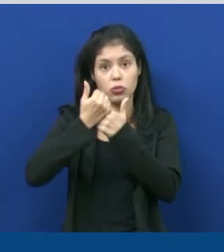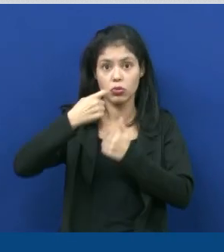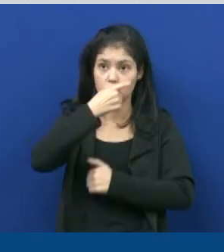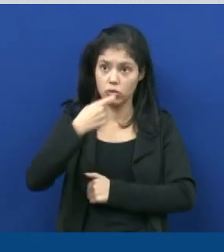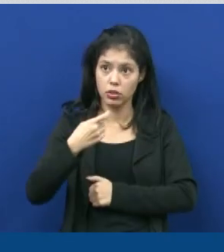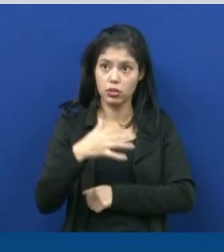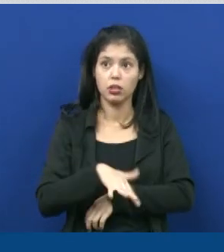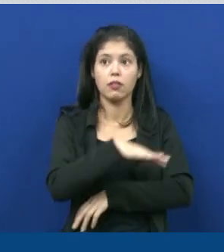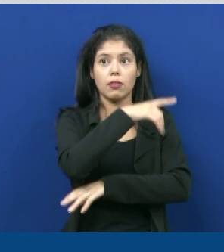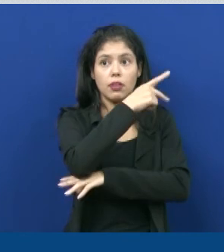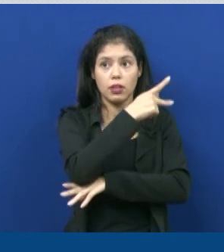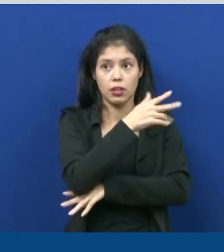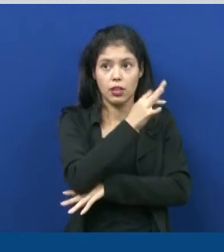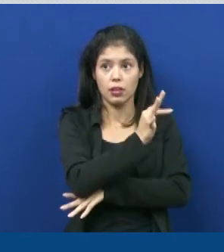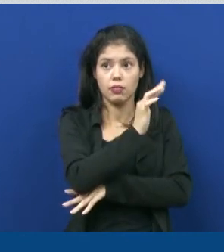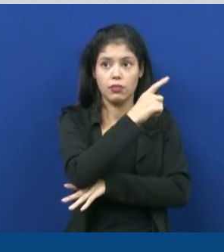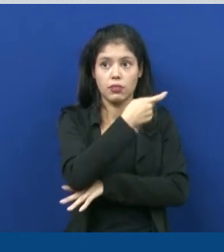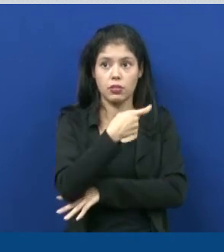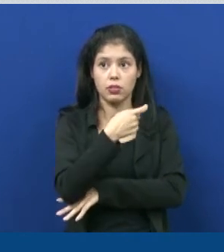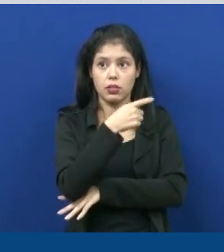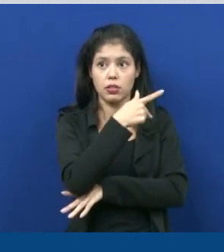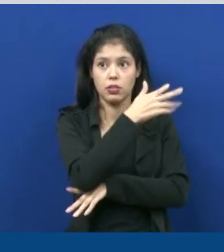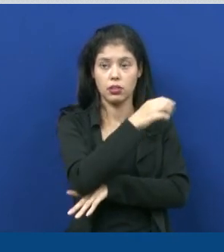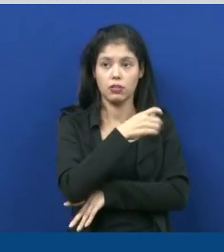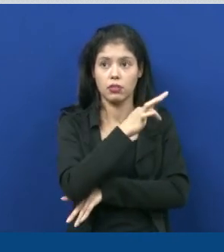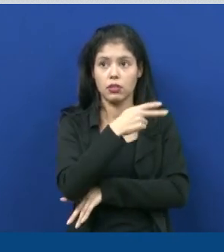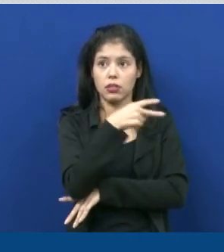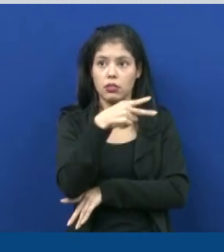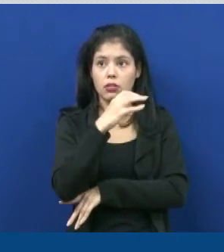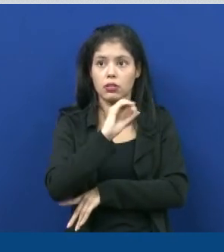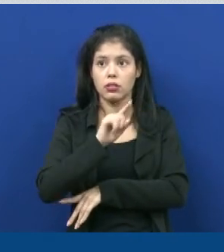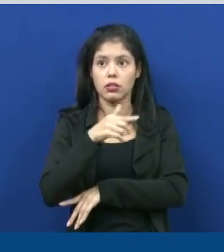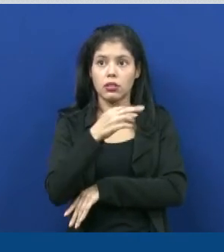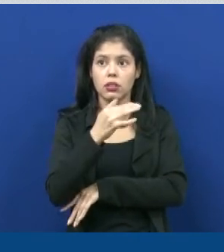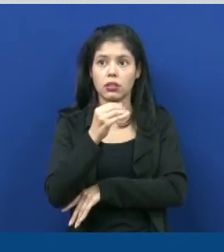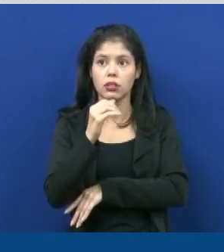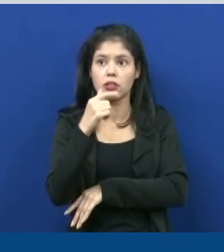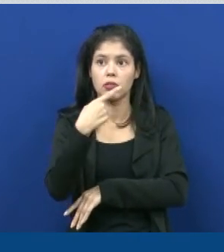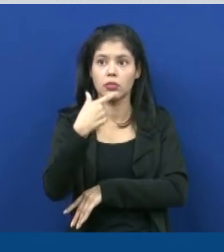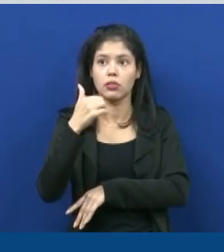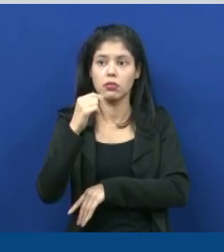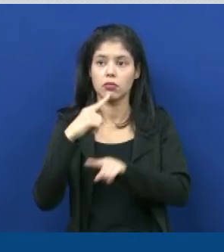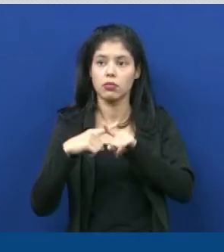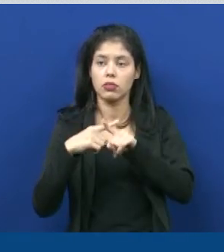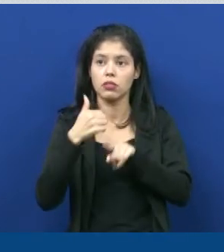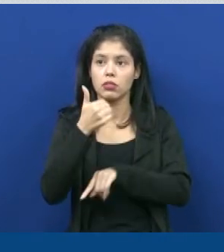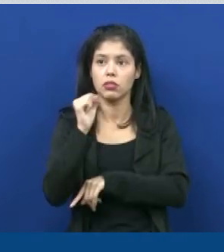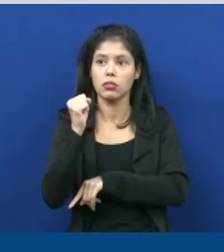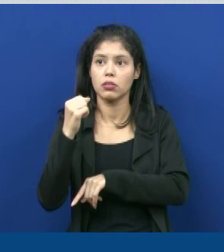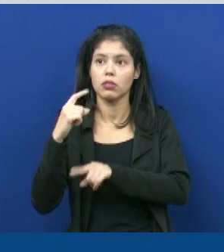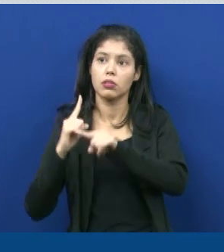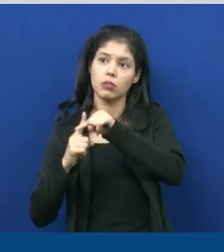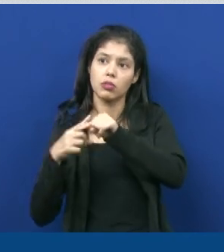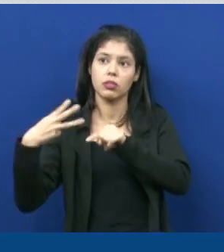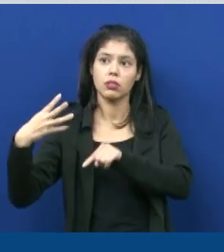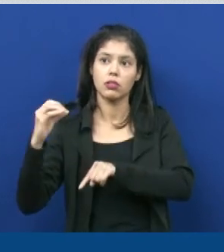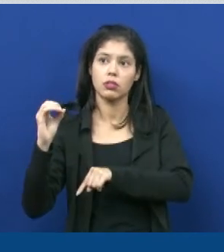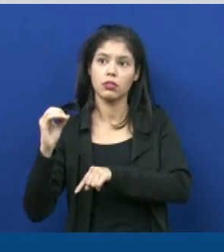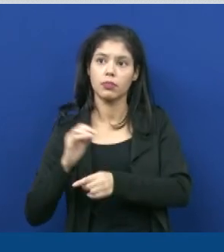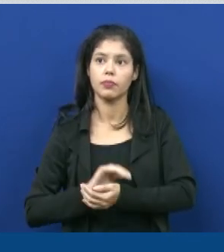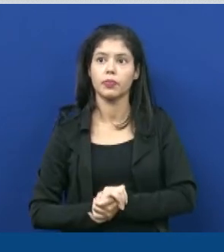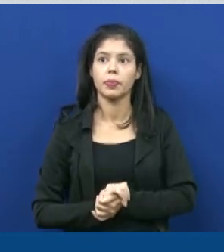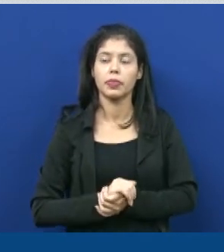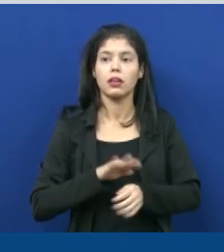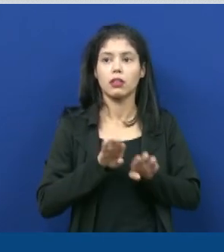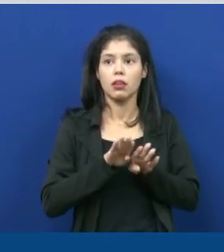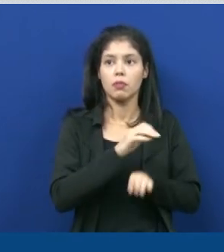aqui e aqui, eu vou ter 0,70 vezes 18 mais 3,50. 0,70 vezes 18 dá